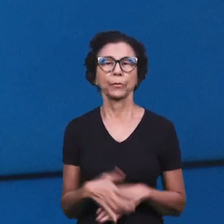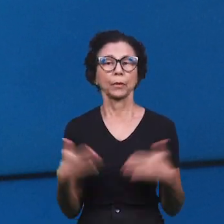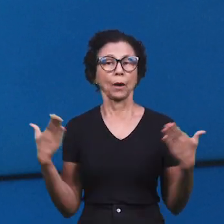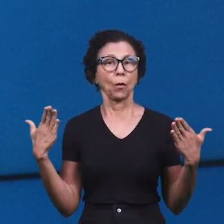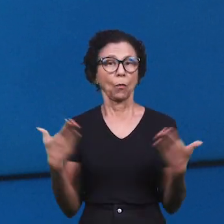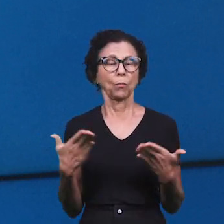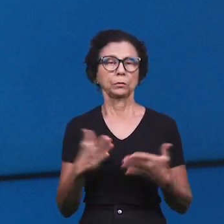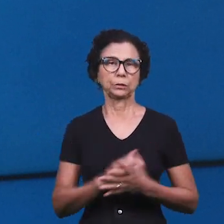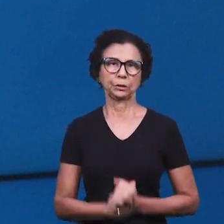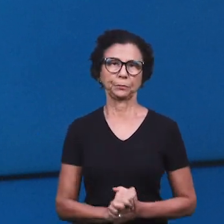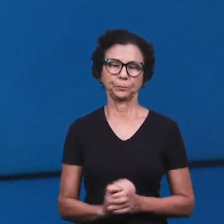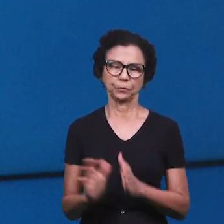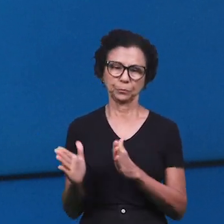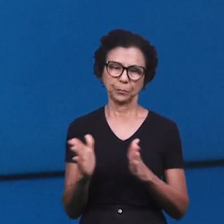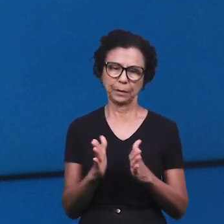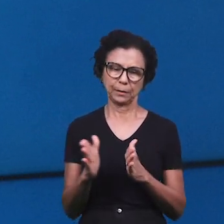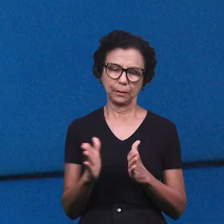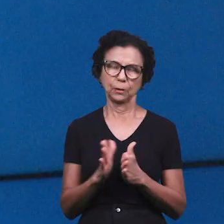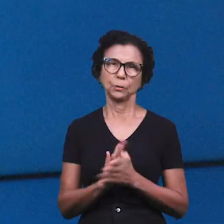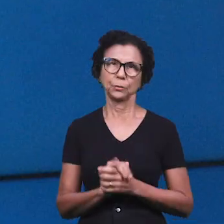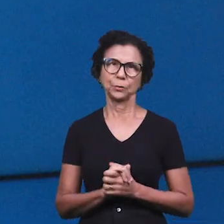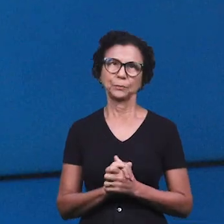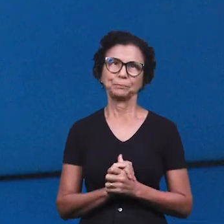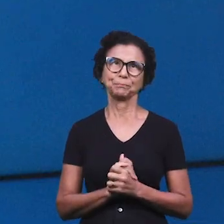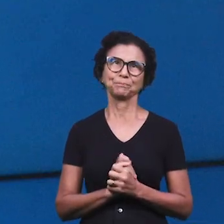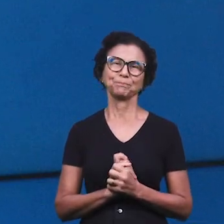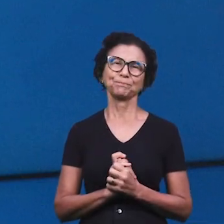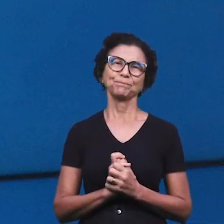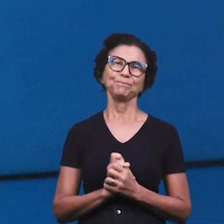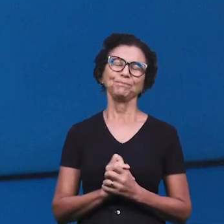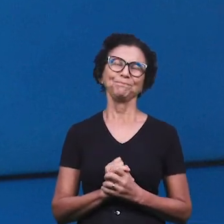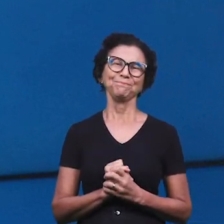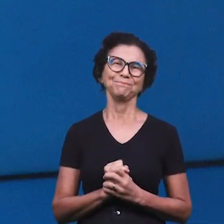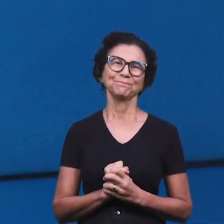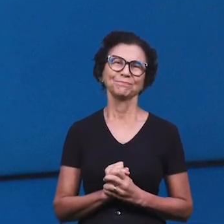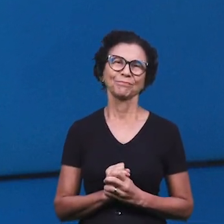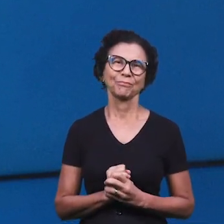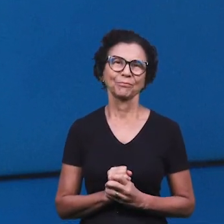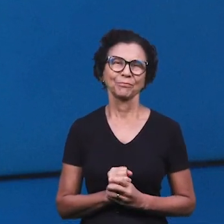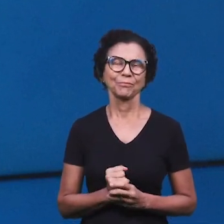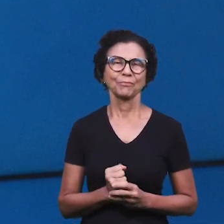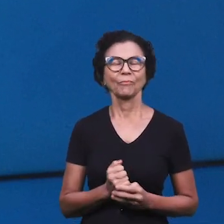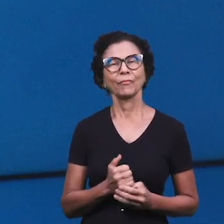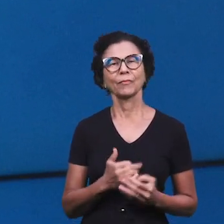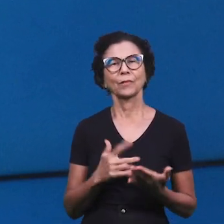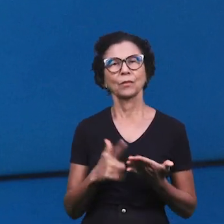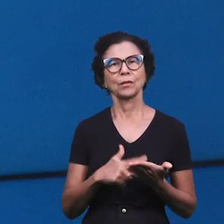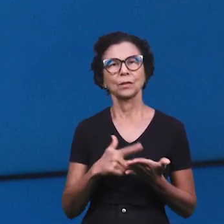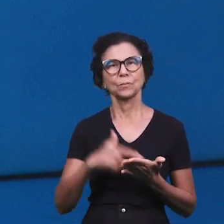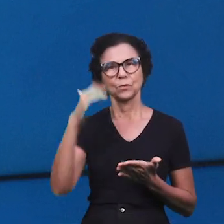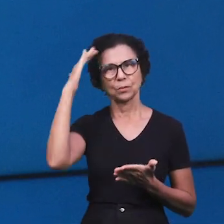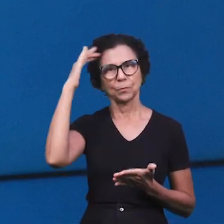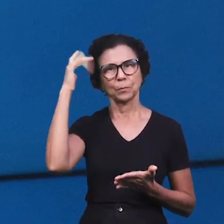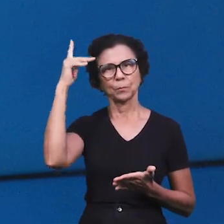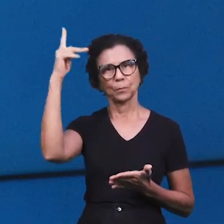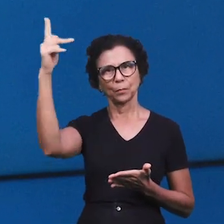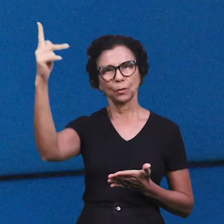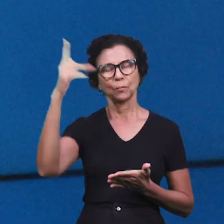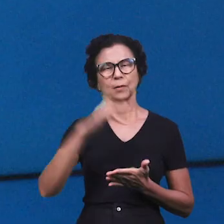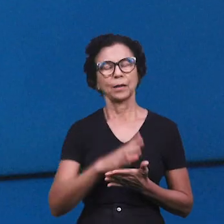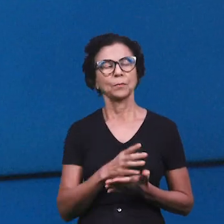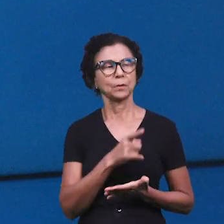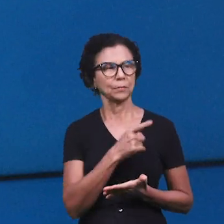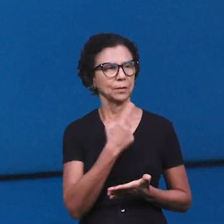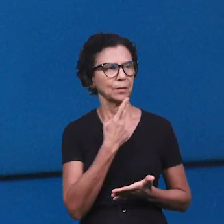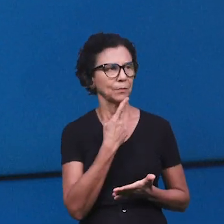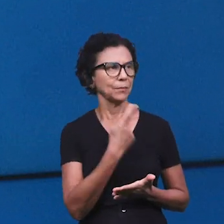verso 7, né? Que você muito bem citou para dizer que o temor do Senhor é o princípio da sabedoria. E outra